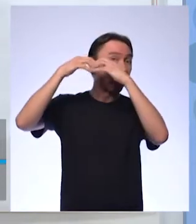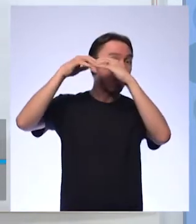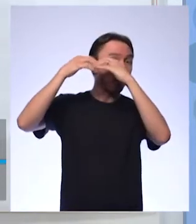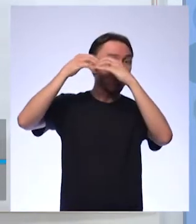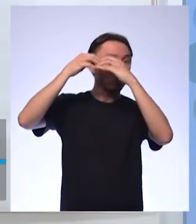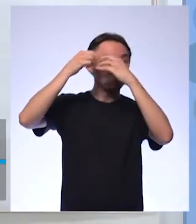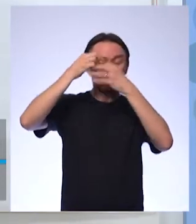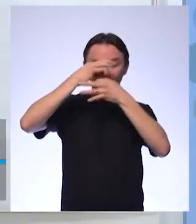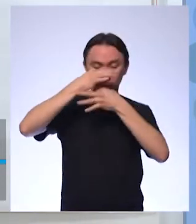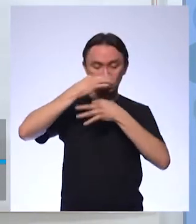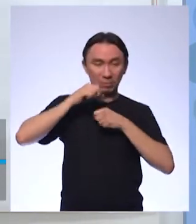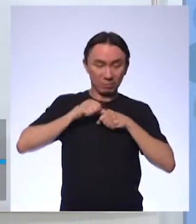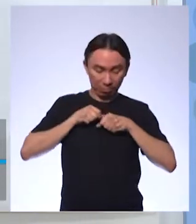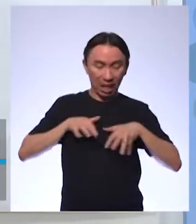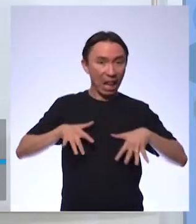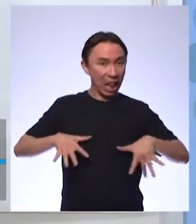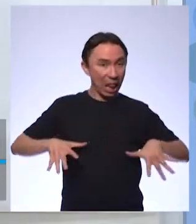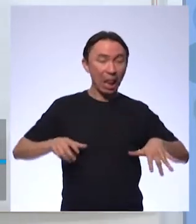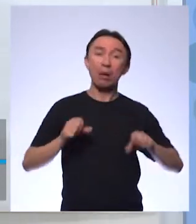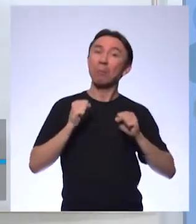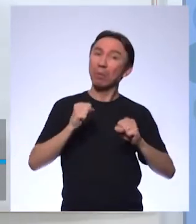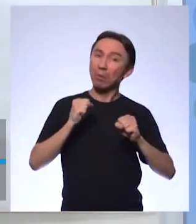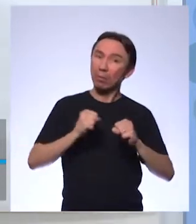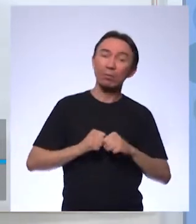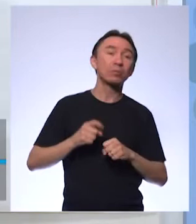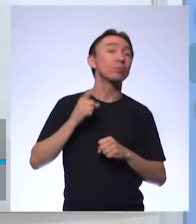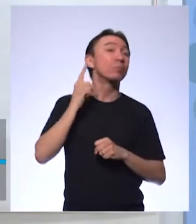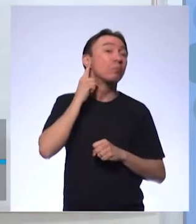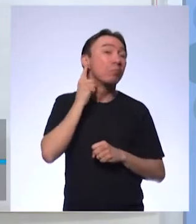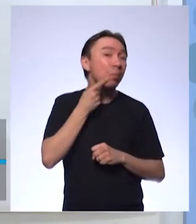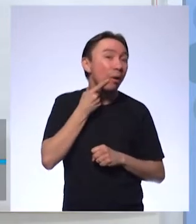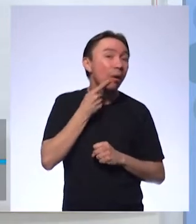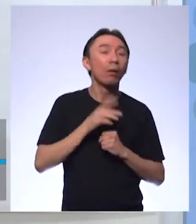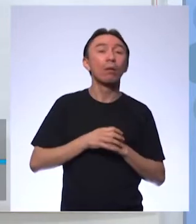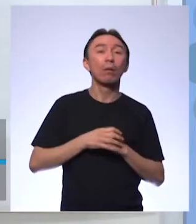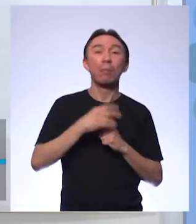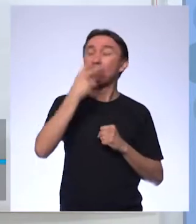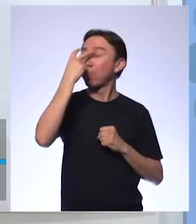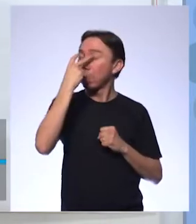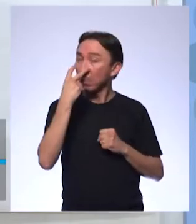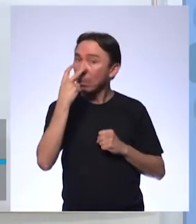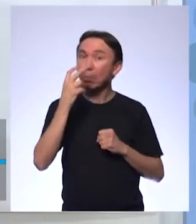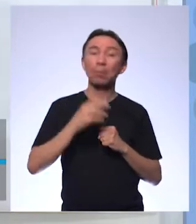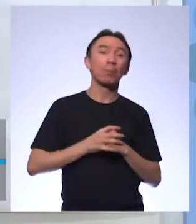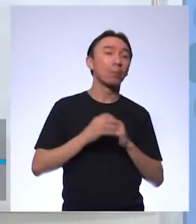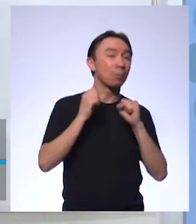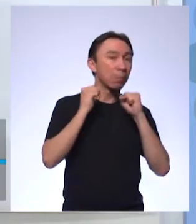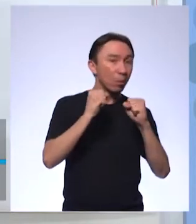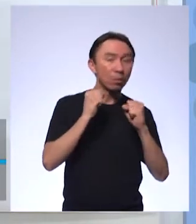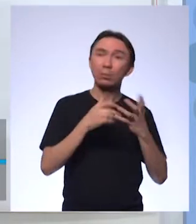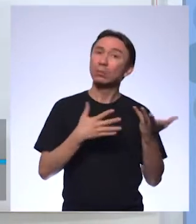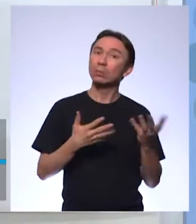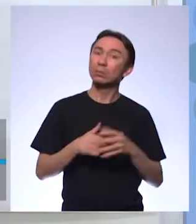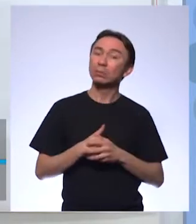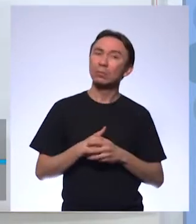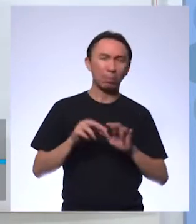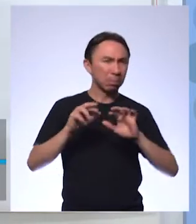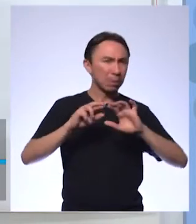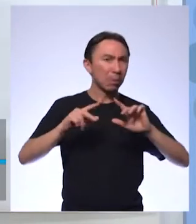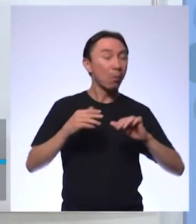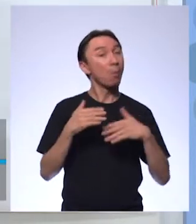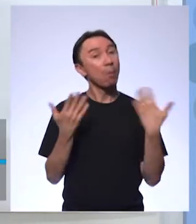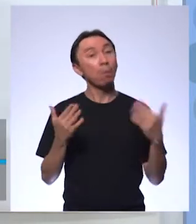cega, pode ficar surda, segue paraplégica, porque vai atacar o sistema nervoso. Ou morrer. Tá